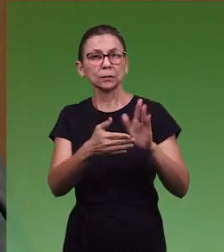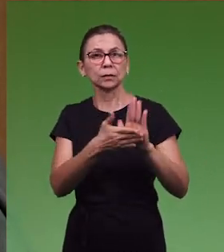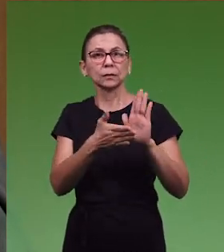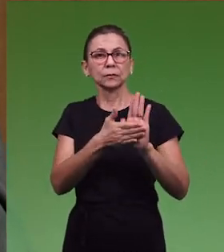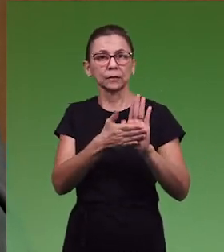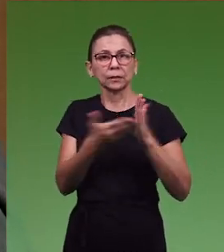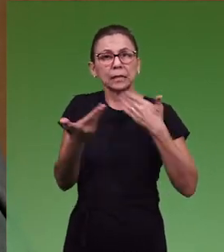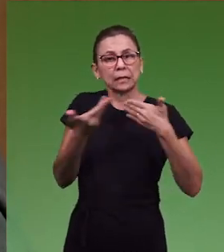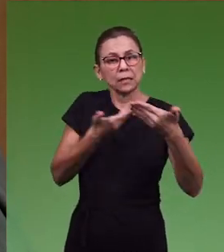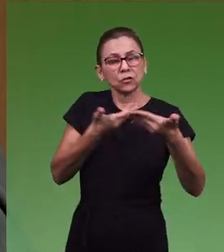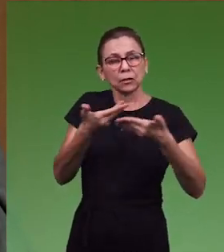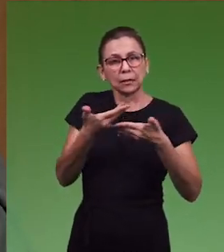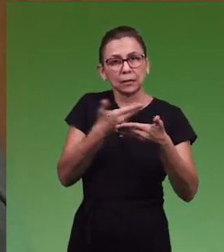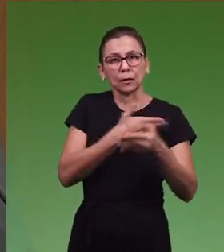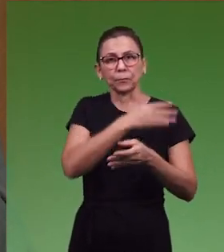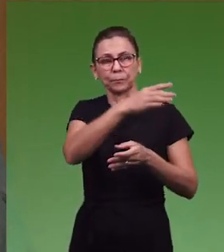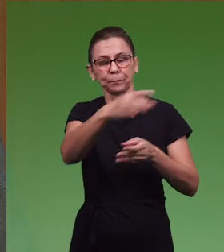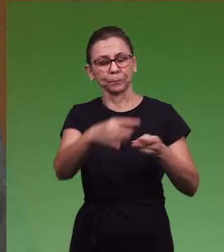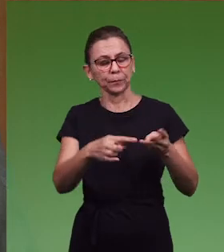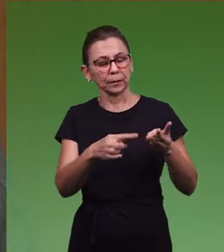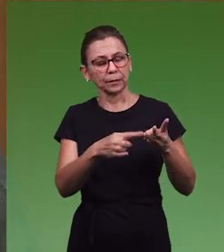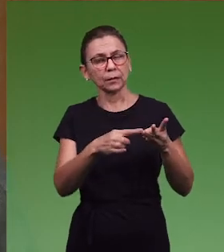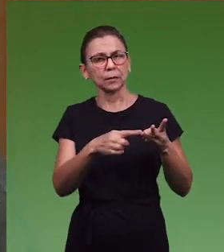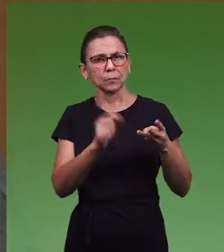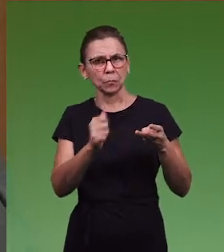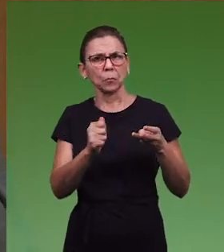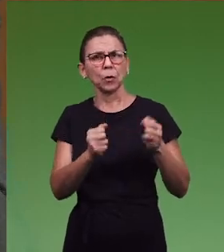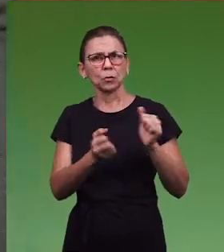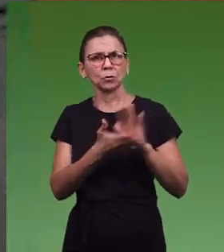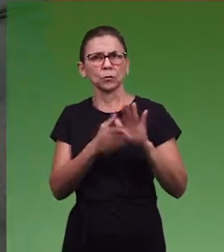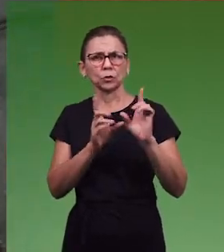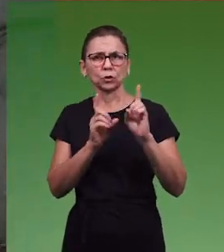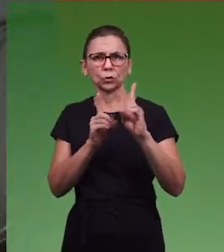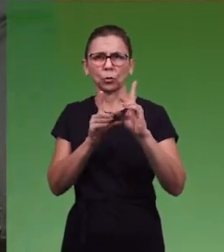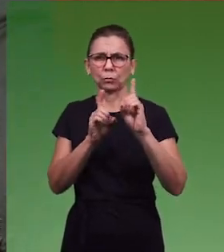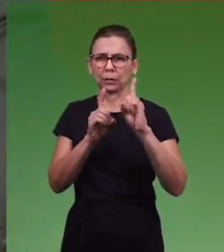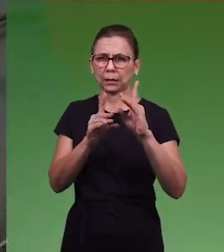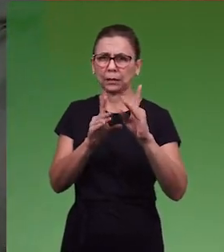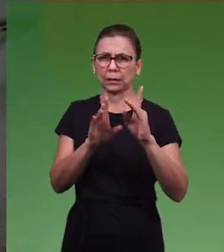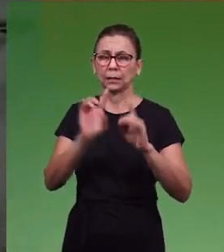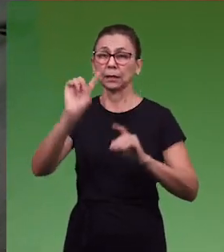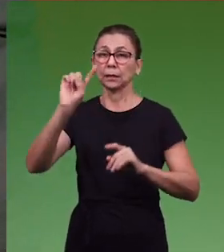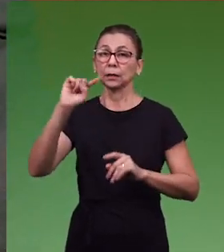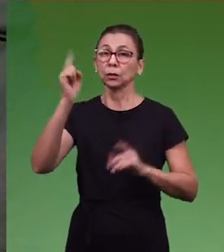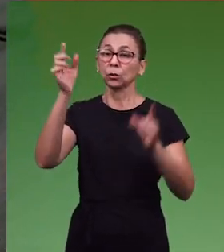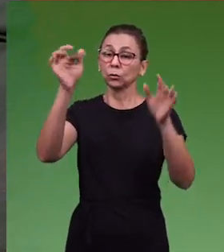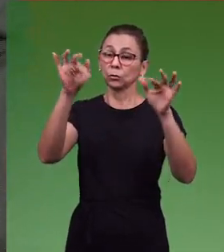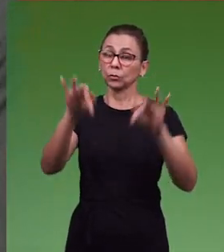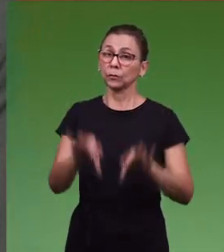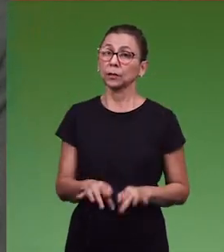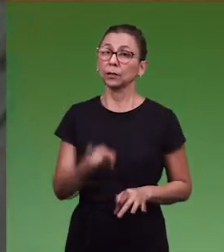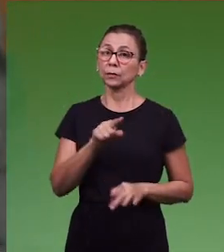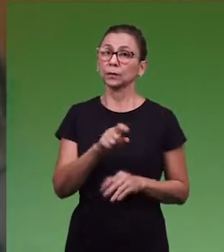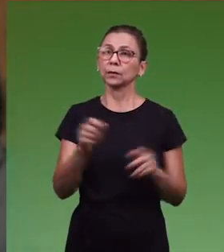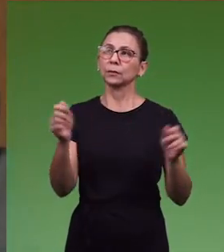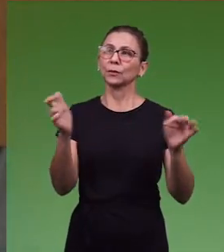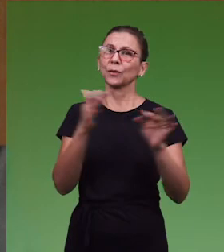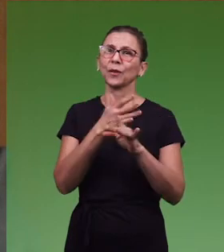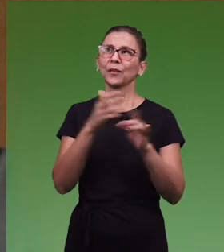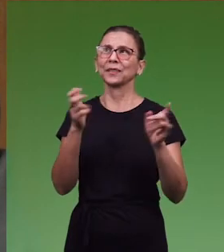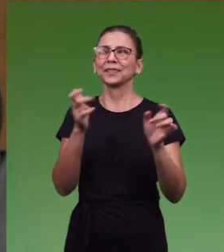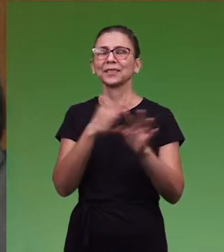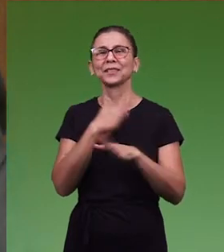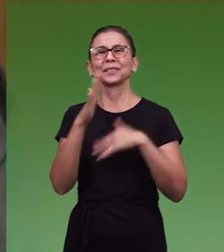terceiro hino pode ser um hino de doutrina. E lá no final, você está glorificando. O que você entende? Você entrou